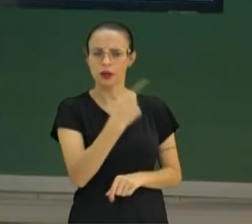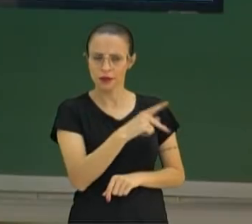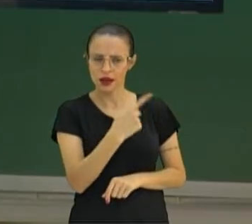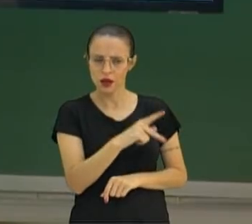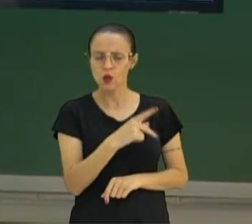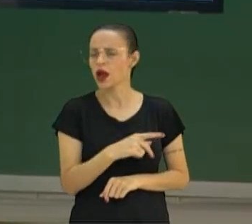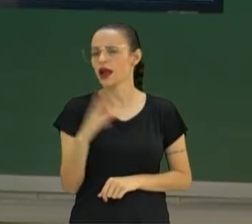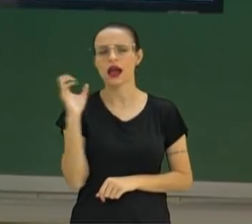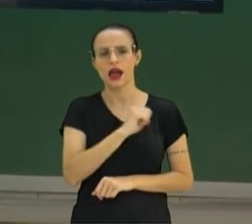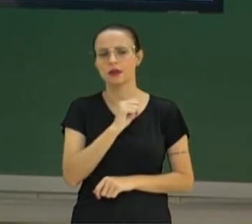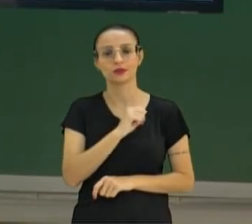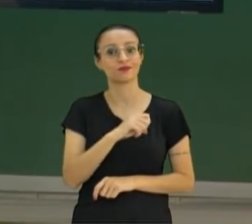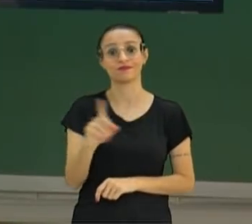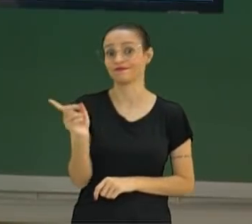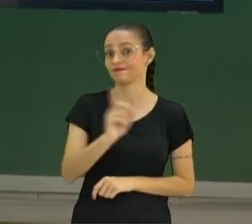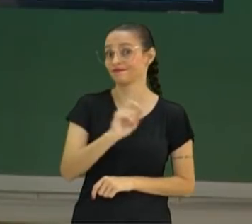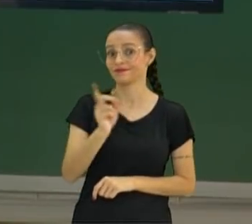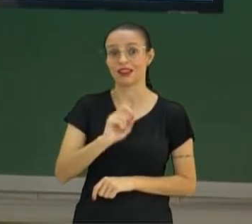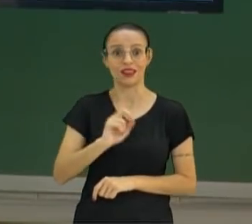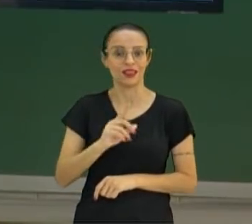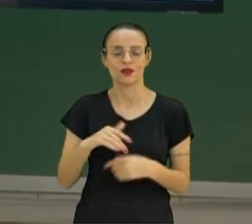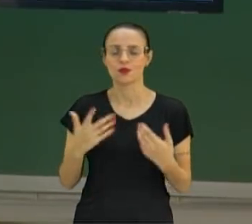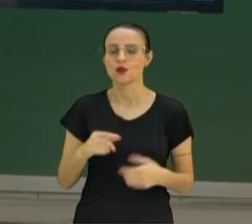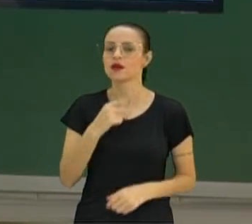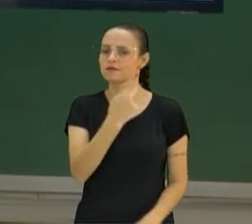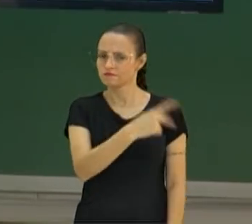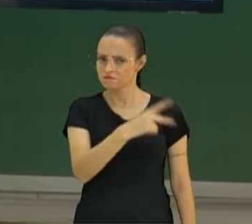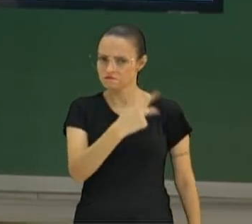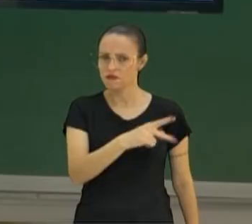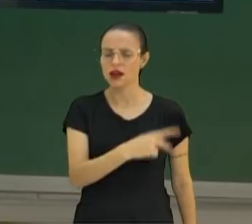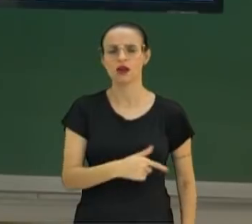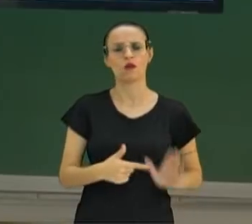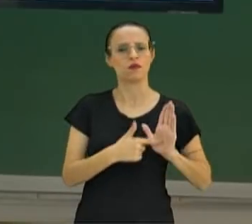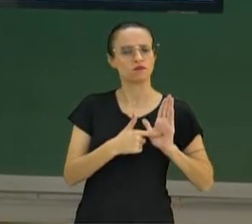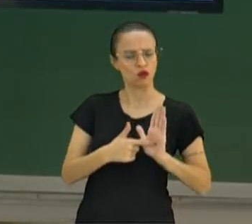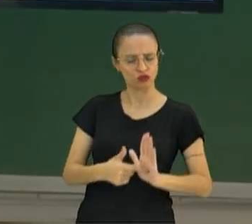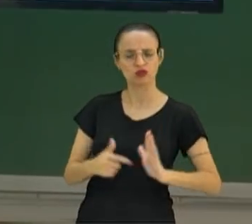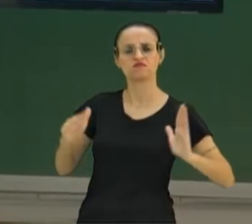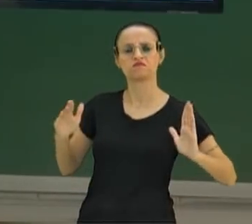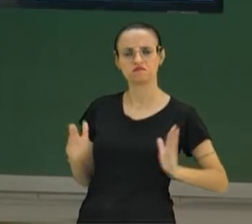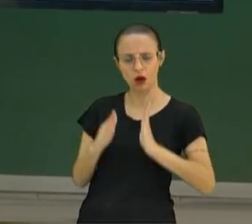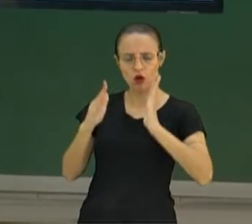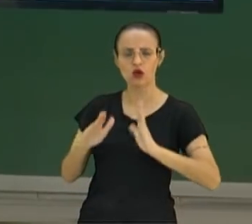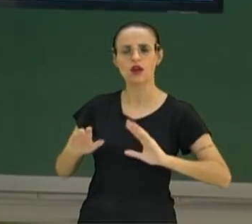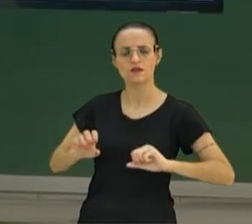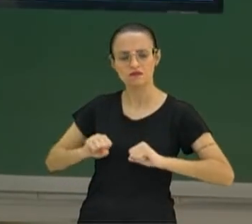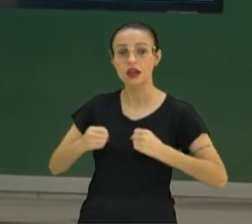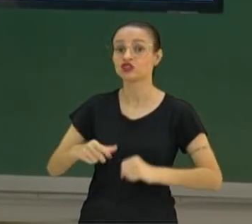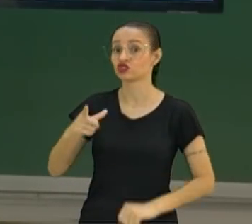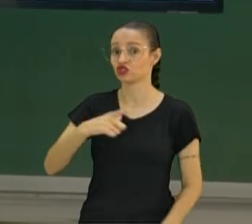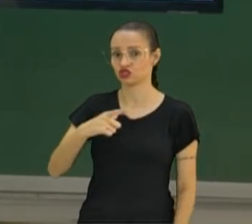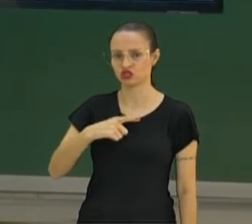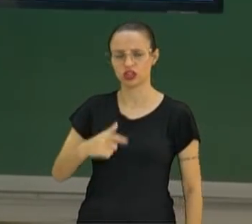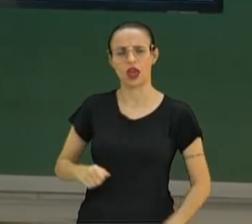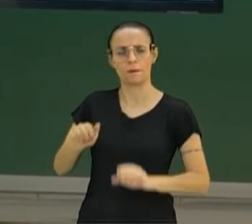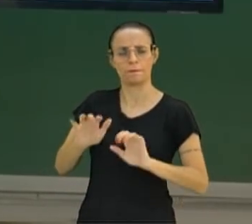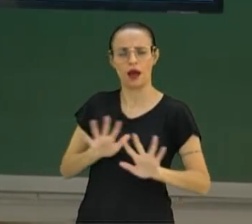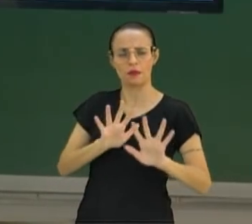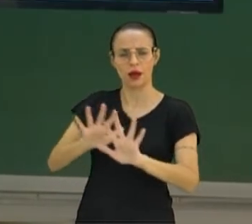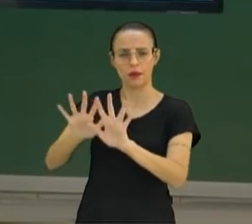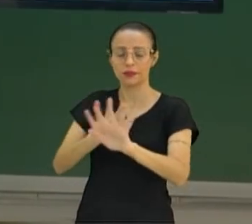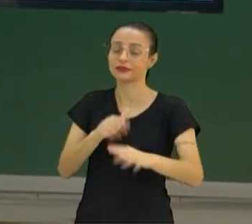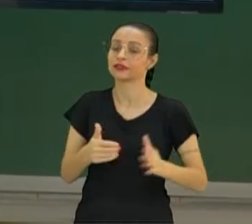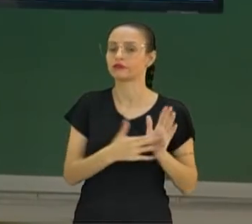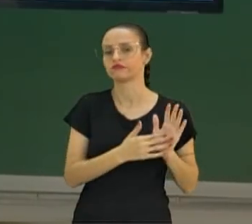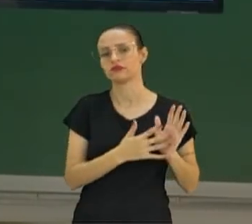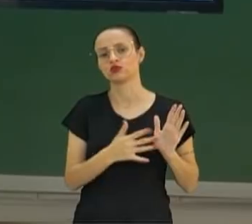guerra vai ser muito rápida. Não foi o que aconteceu. O Paraguai se mostrou, né, eficiente, tinha um exército eficiente. Essa guerra se